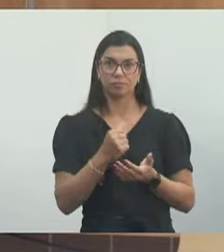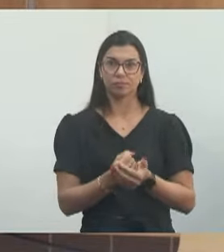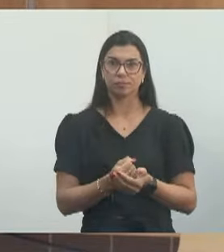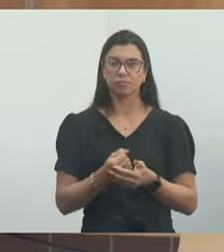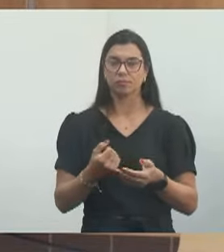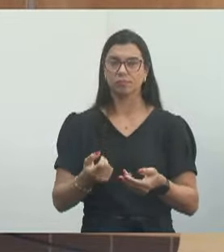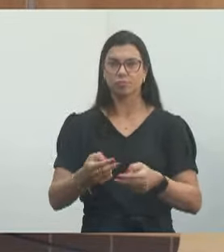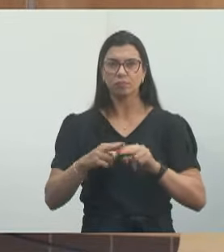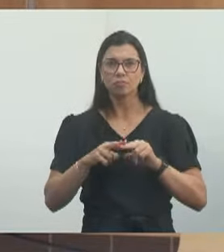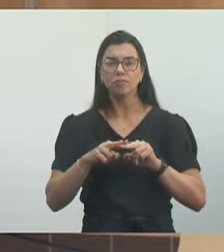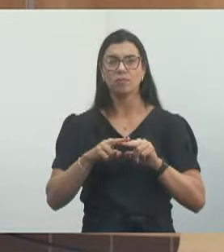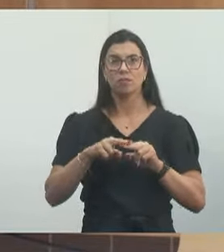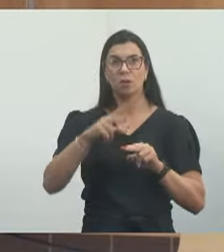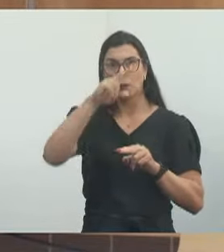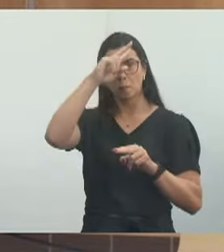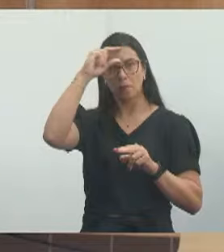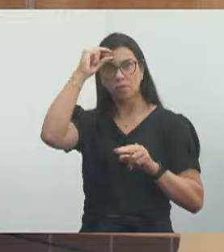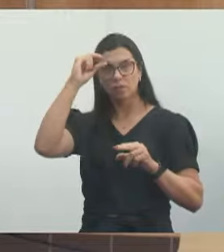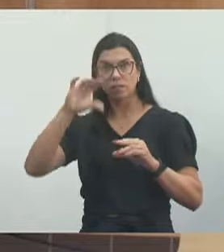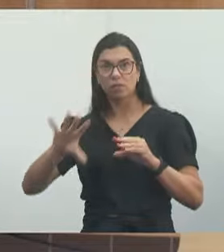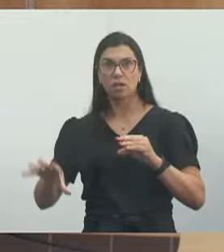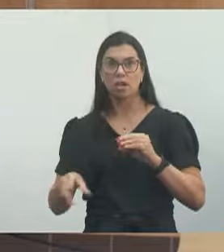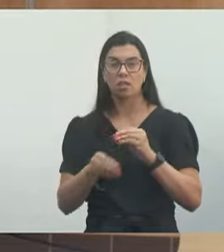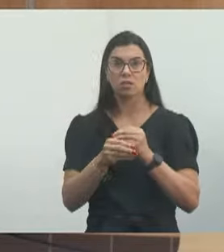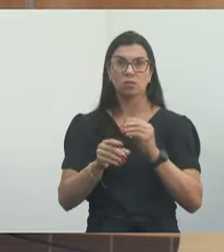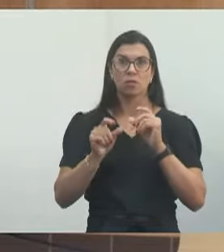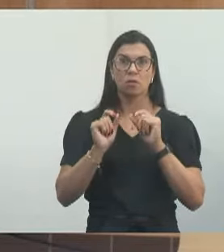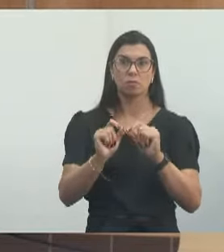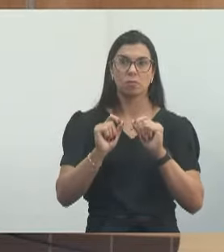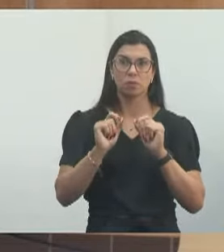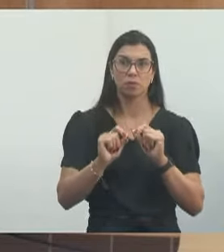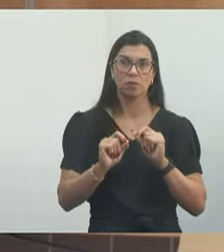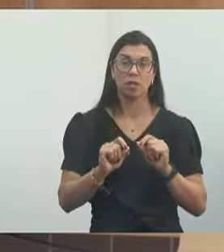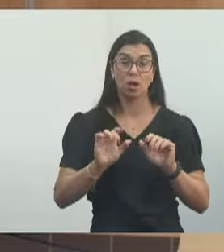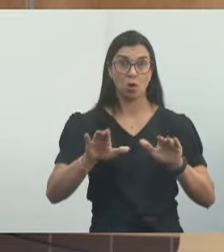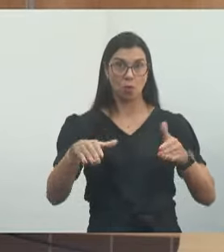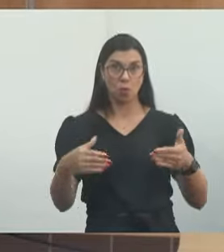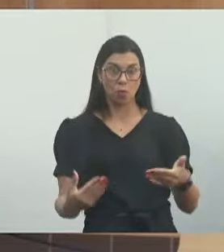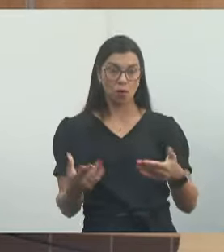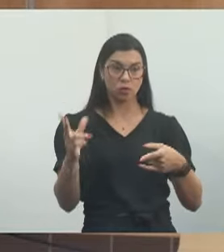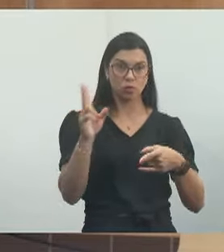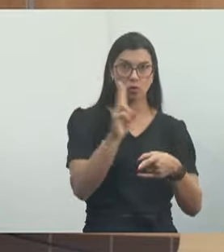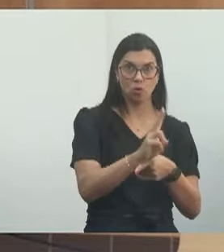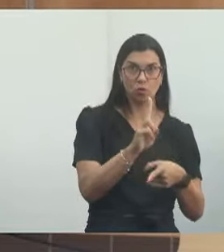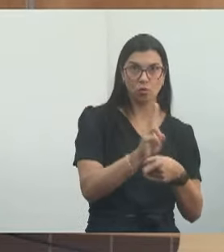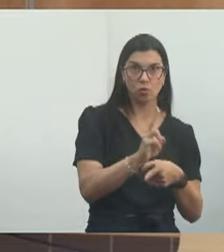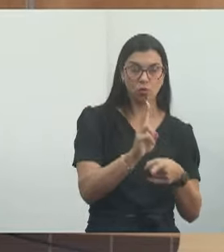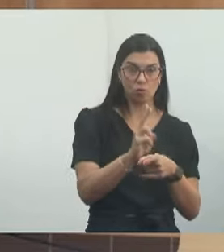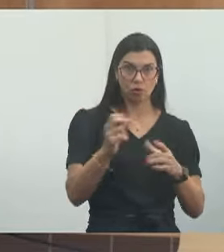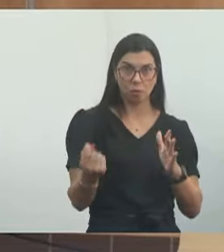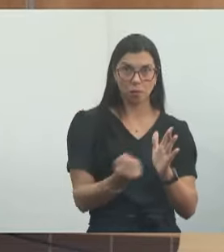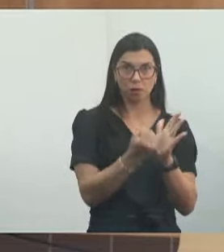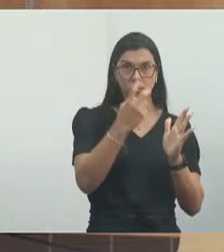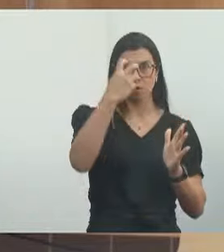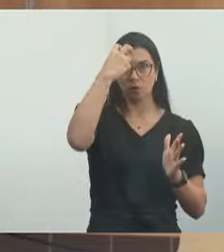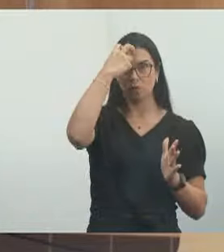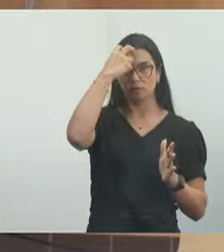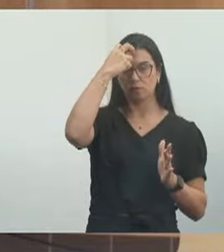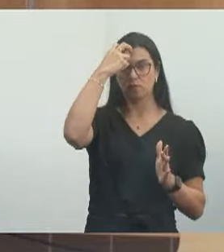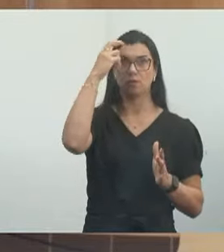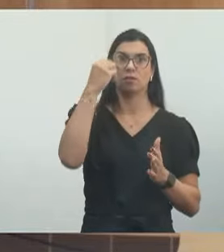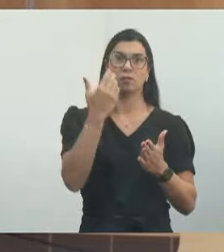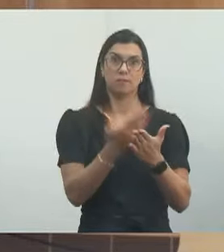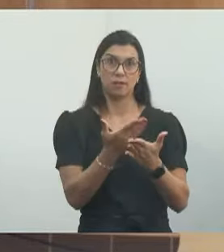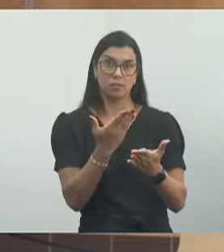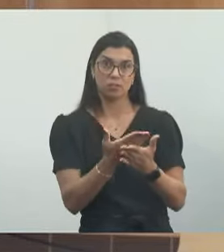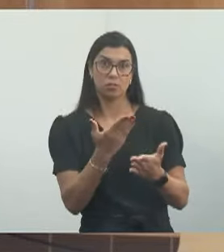Quando, e aí ele resume aqui que quando se preserva e estuda o patrimônio cultural,